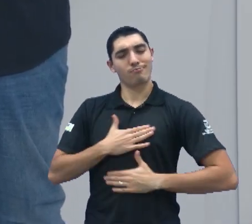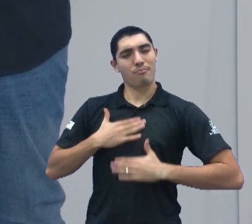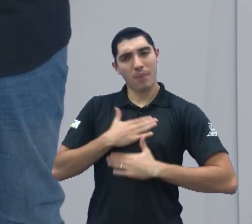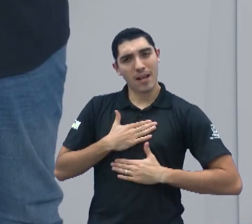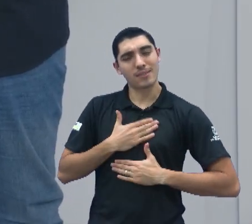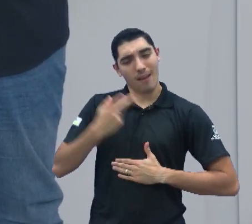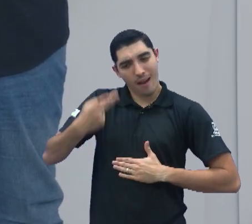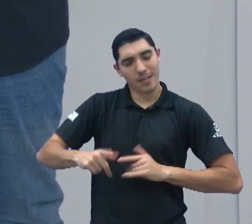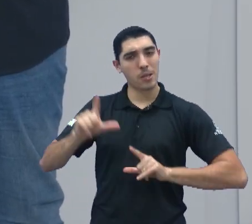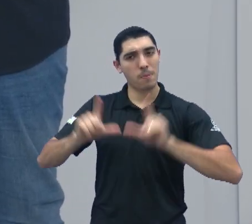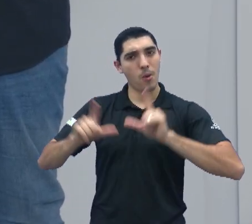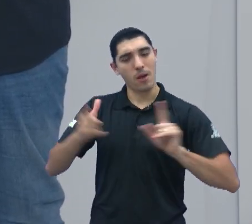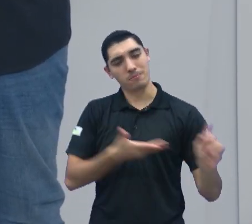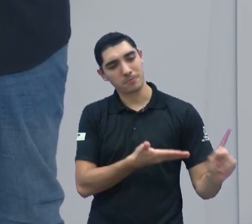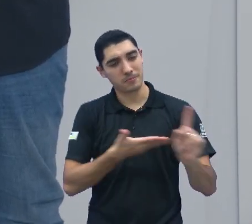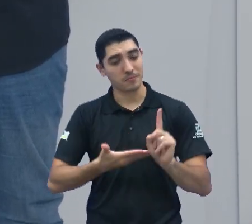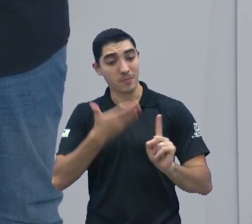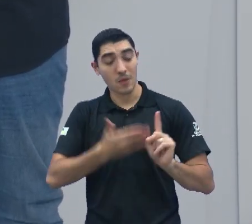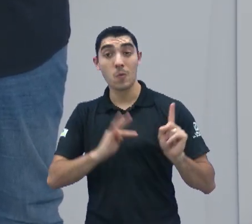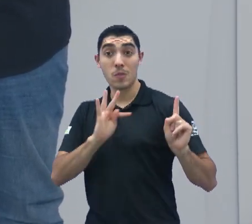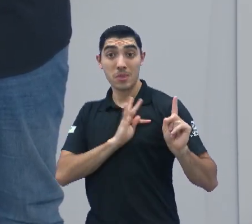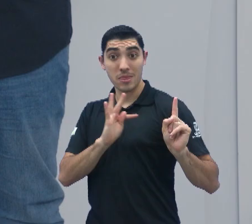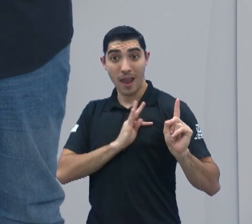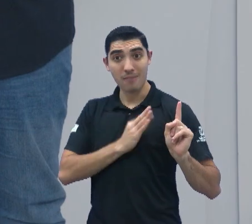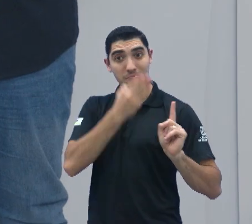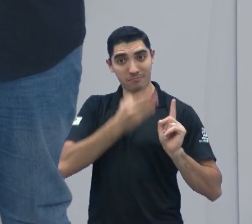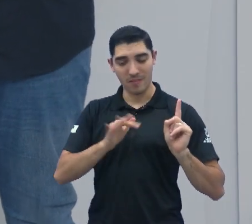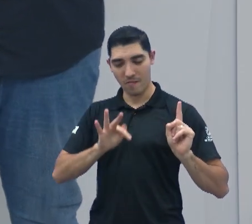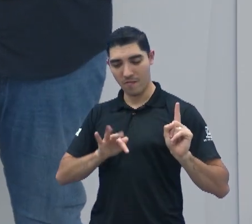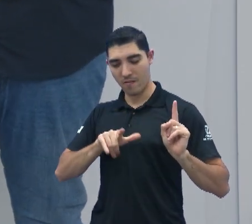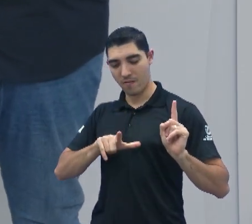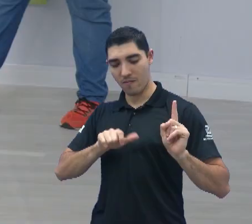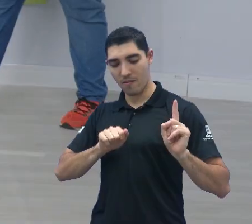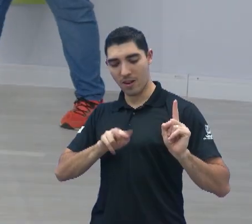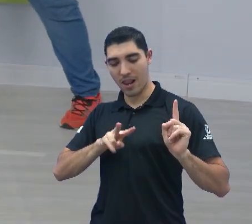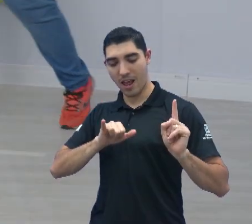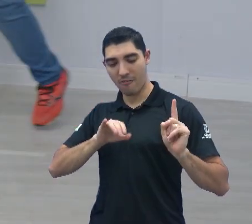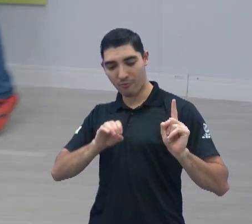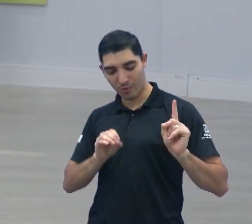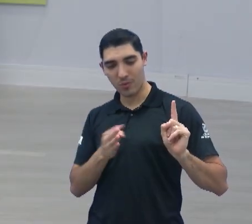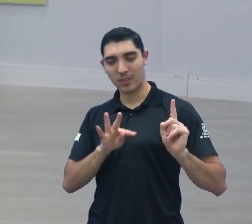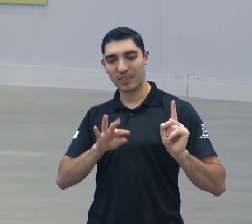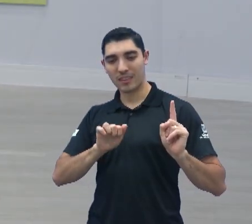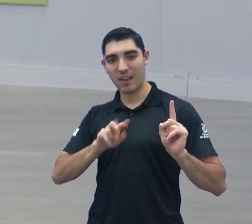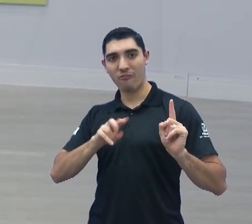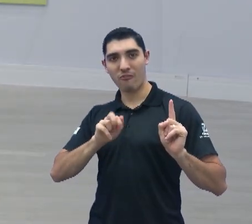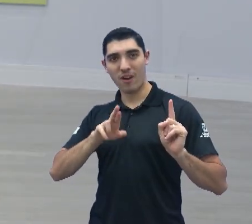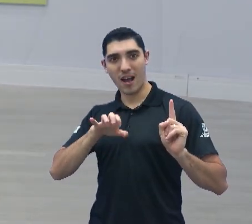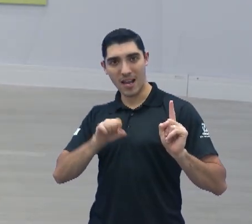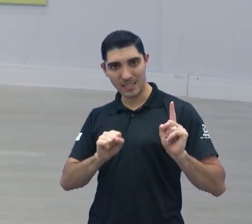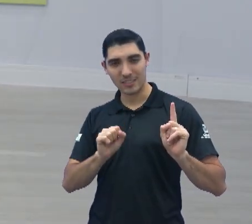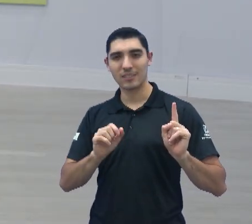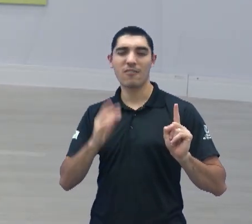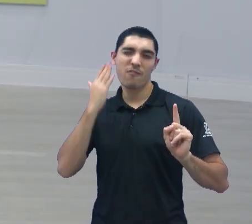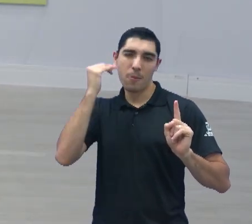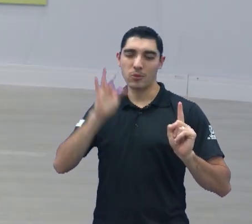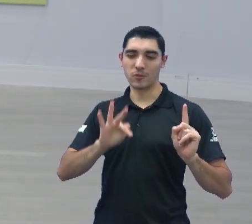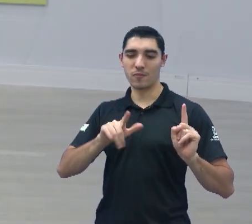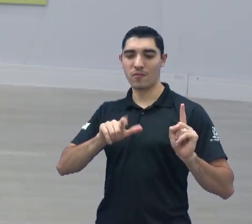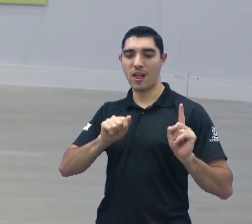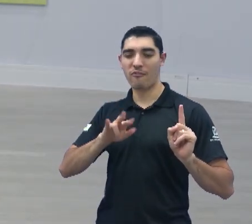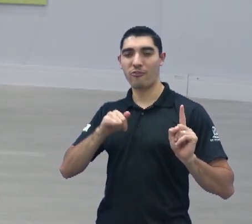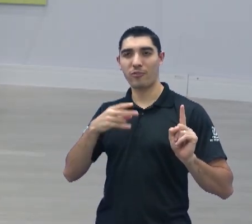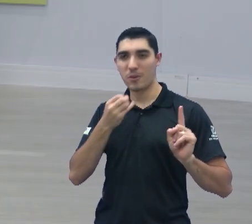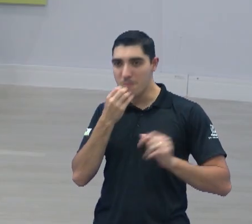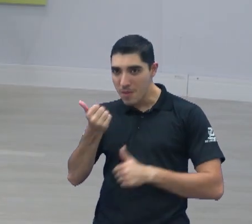Esporte o técnico do São José, o Flávio Tavares. O Flavinho está com a gente. Tudo bem, Flavinho? Boa tarde. Boa tarde. Prazer te